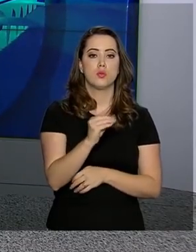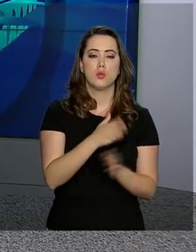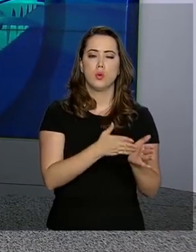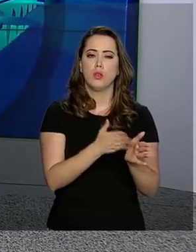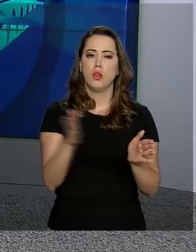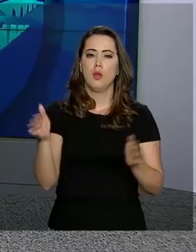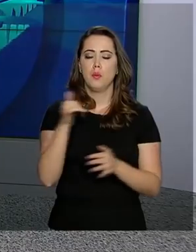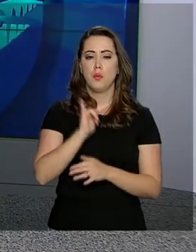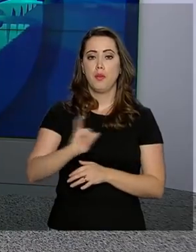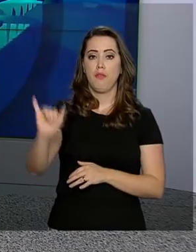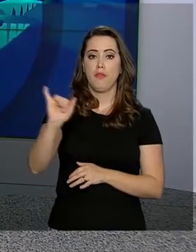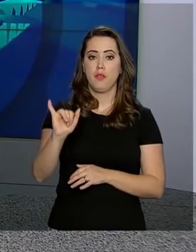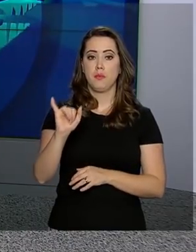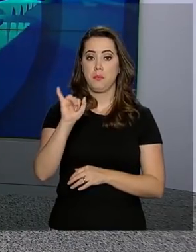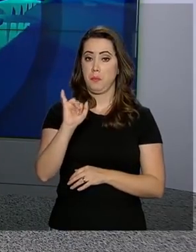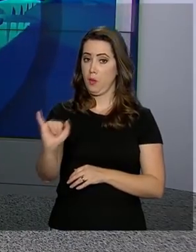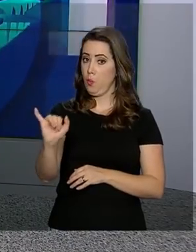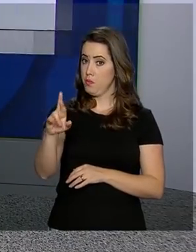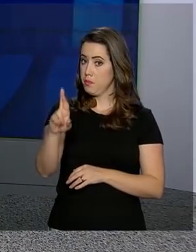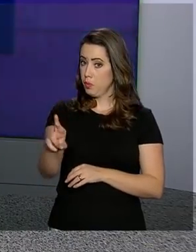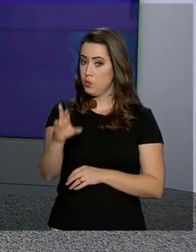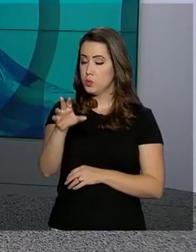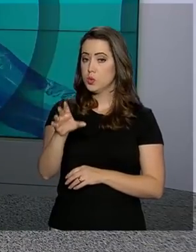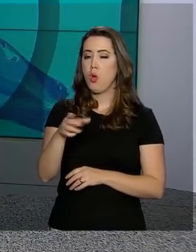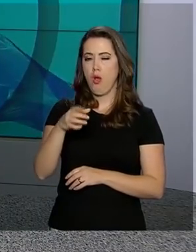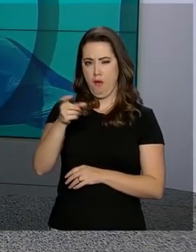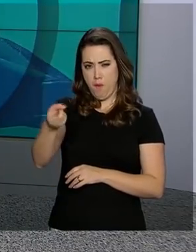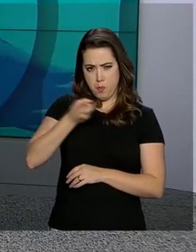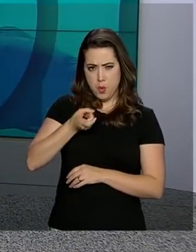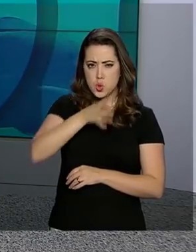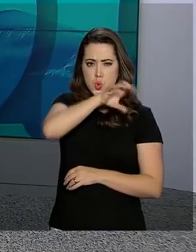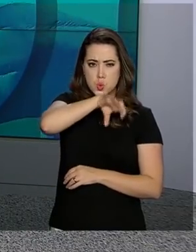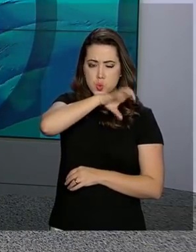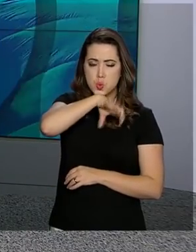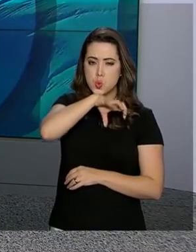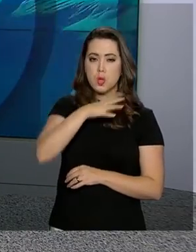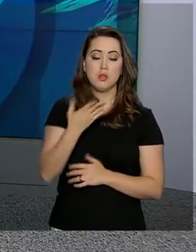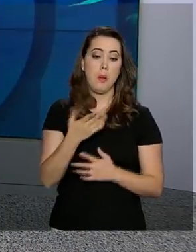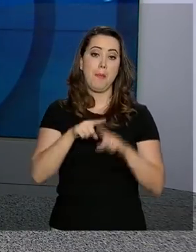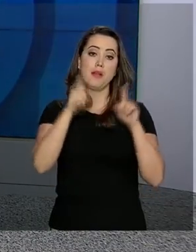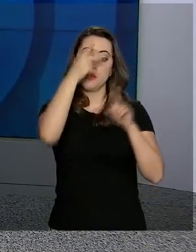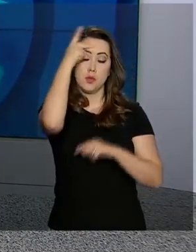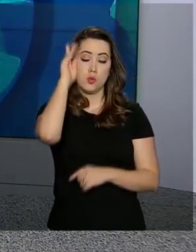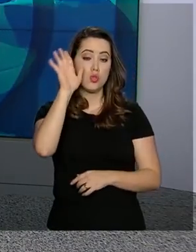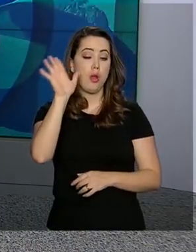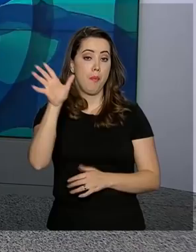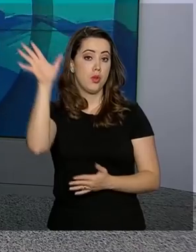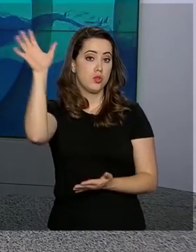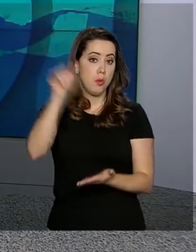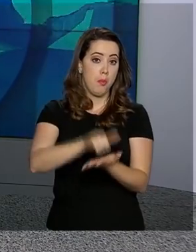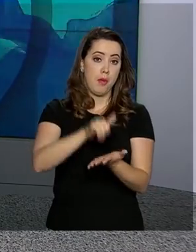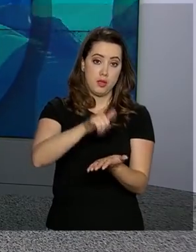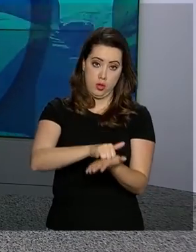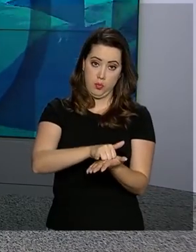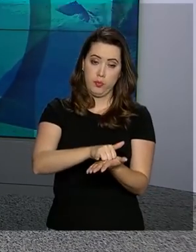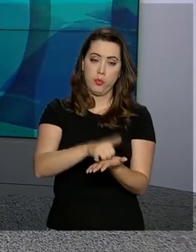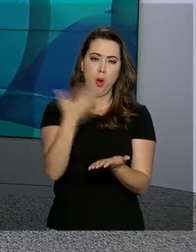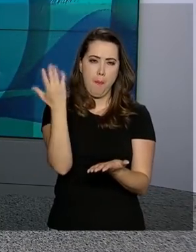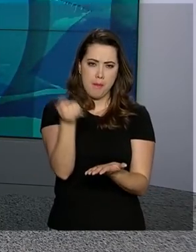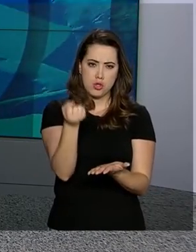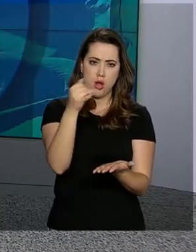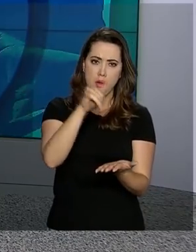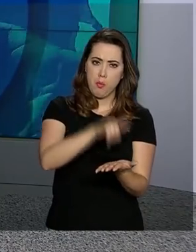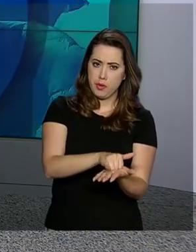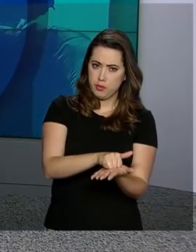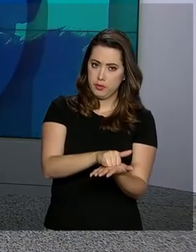março o prazo para enviar a declaração do imposto de renda. Mas o contribuinte já pode baixar o programa para